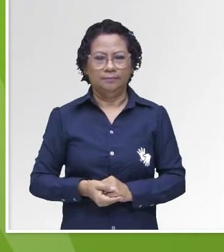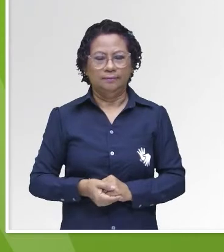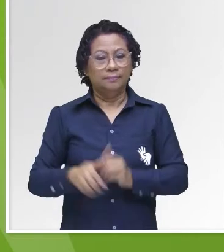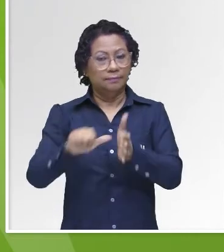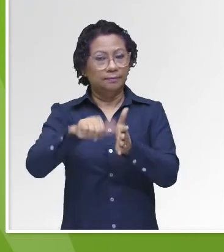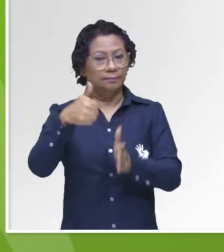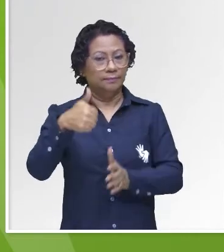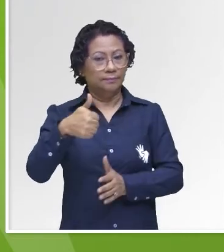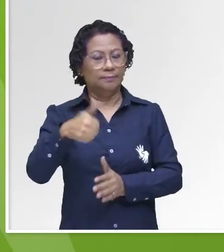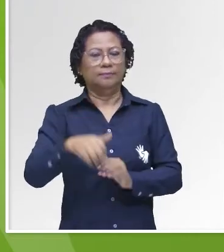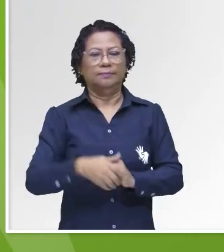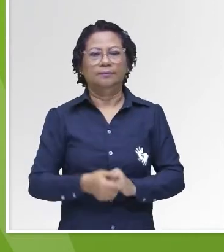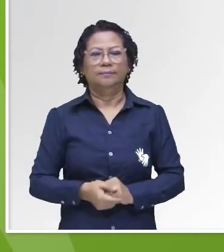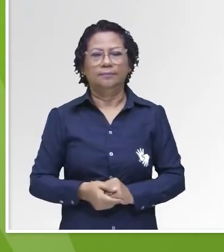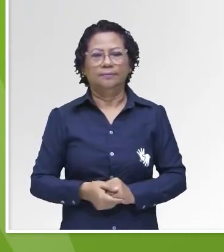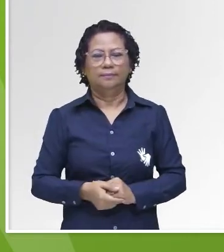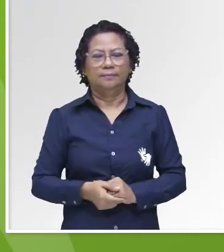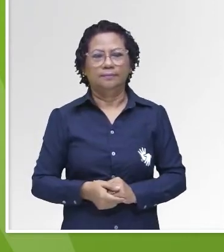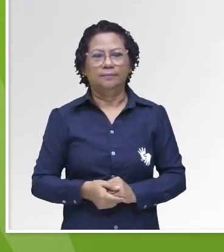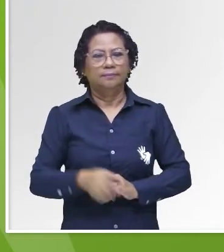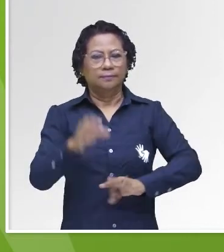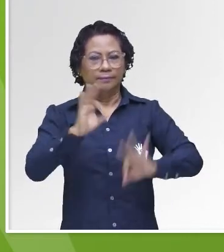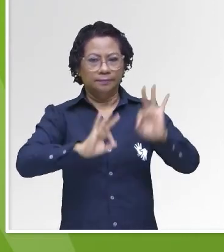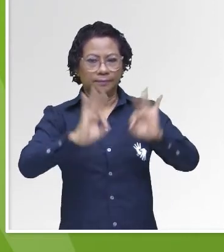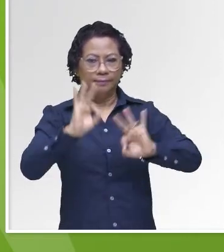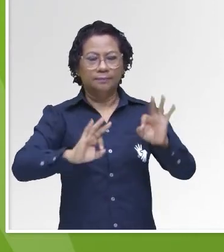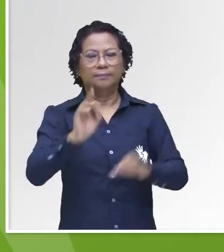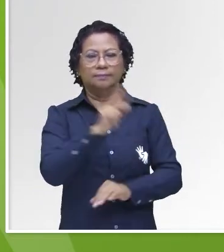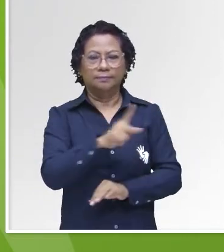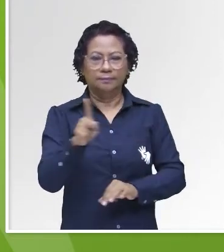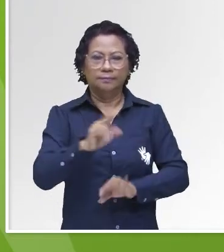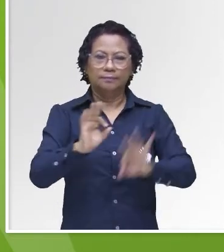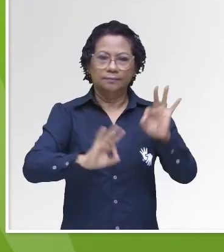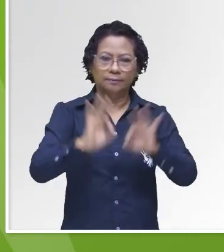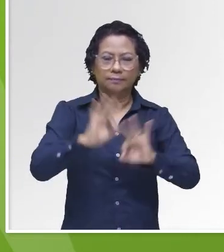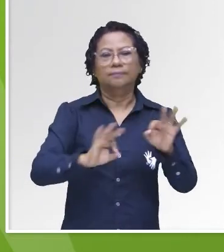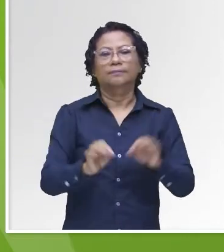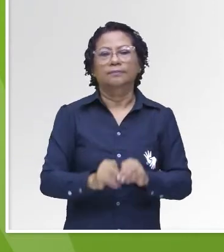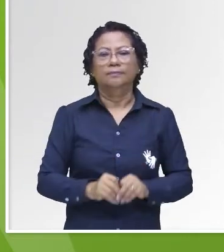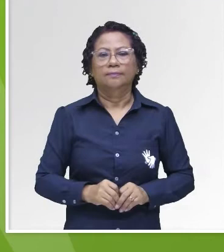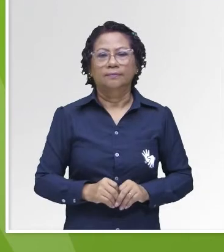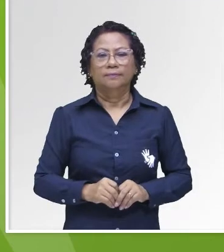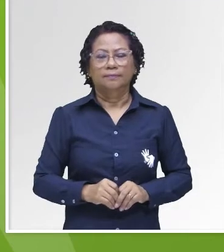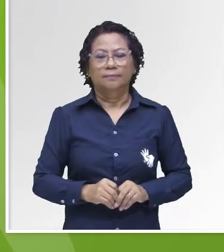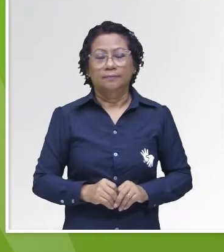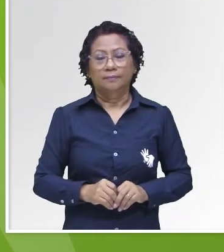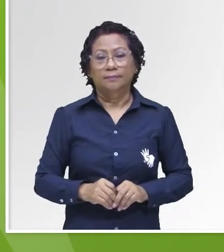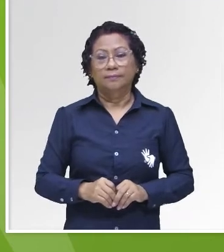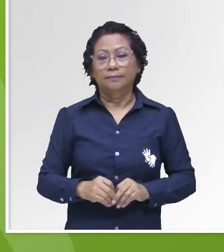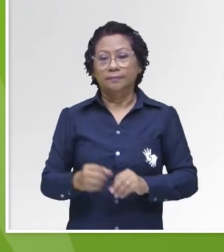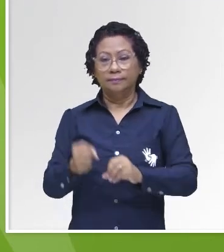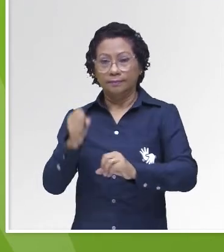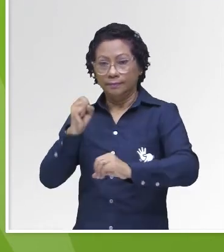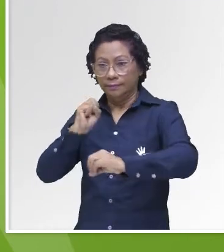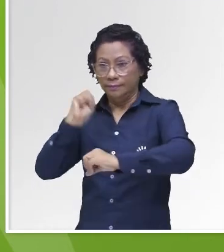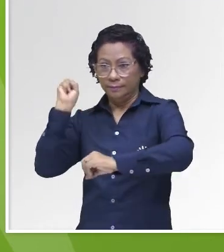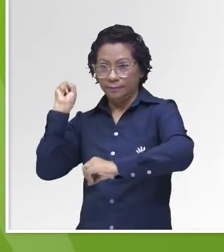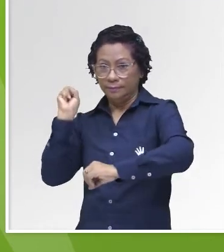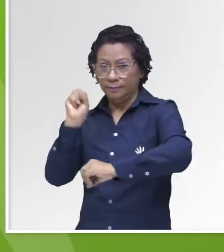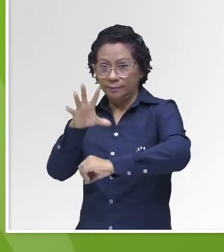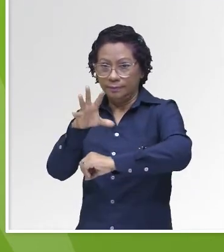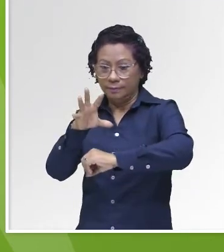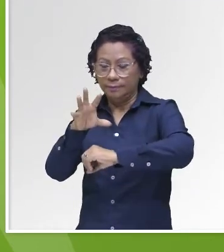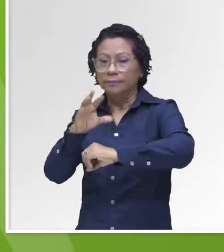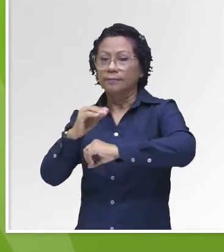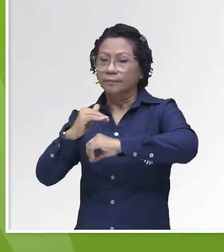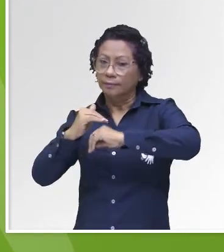Primeiro, eu organizei assim, olha, esse daqui é o lançamento horizontal e nós temos aqui na equação,